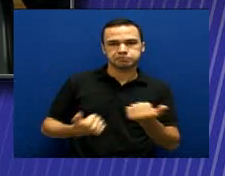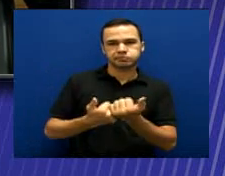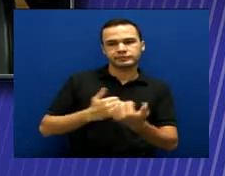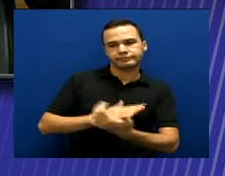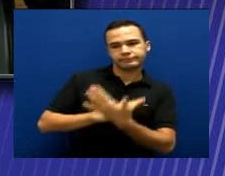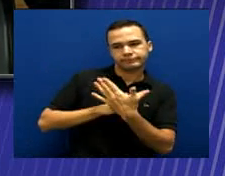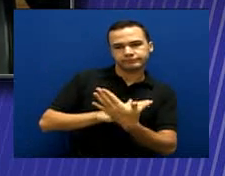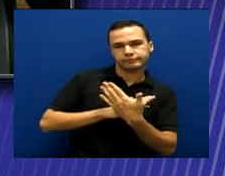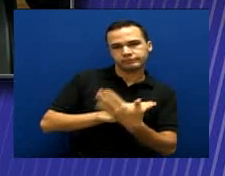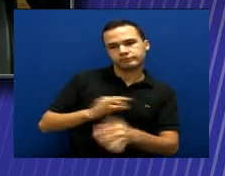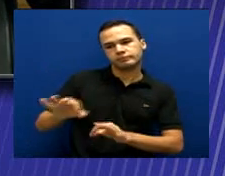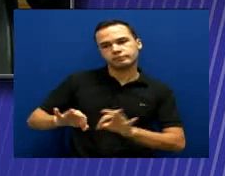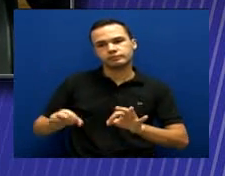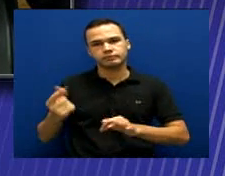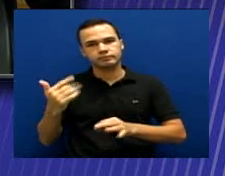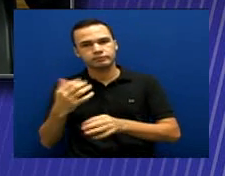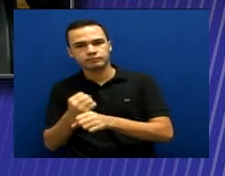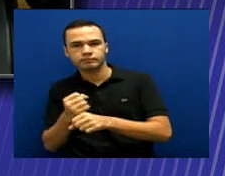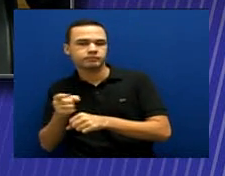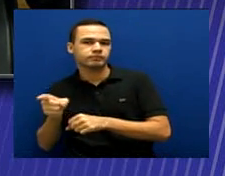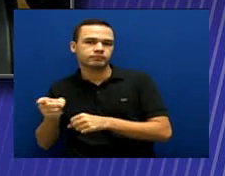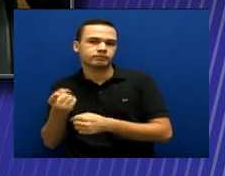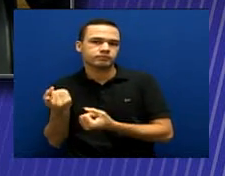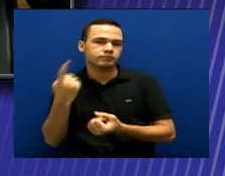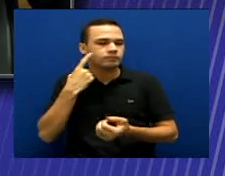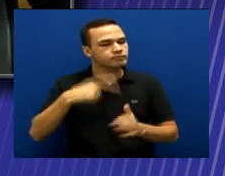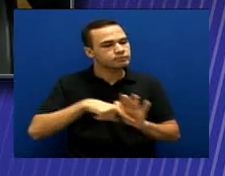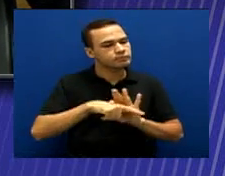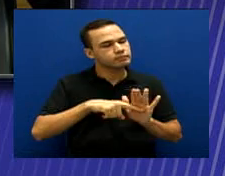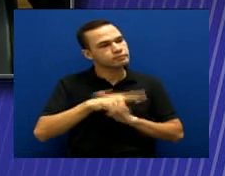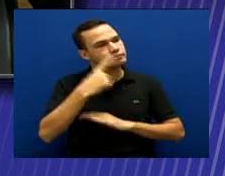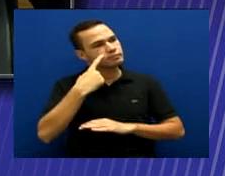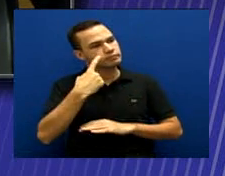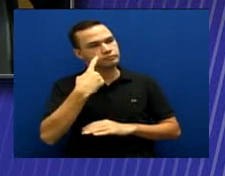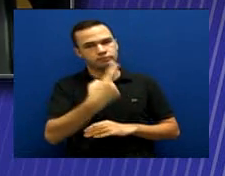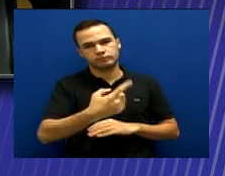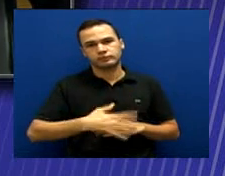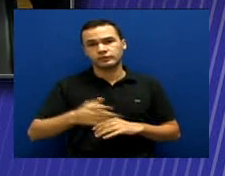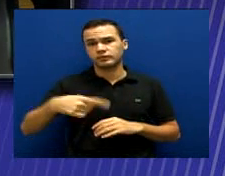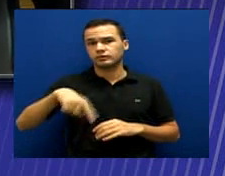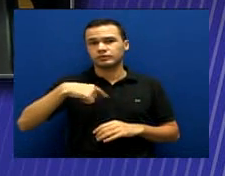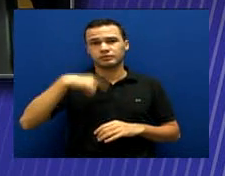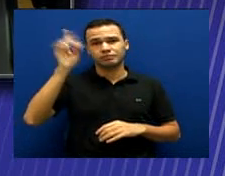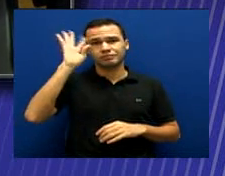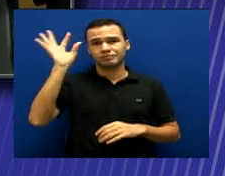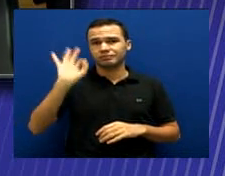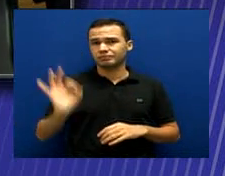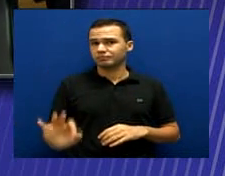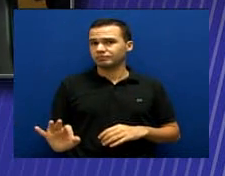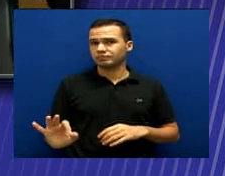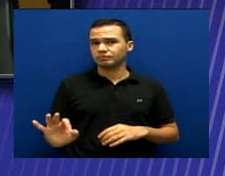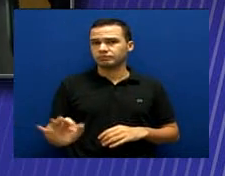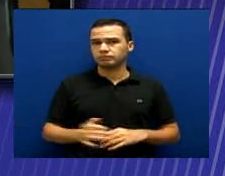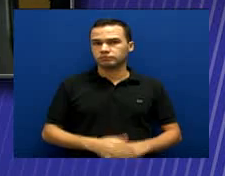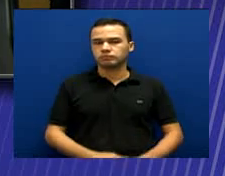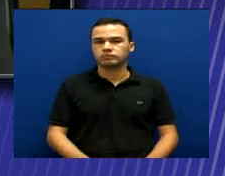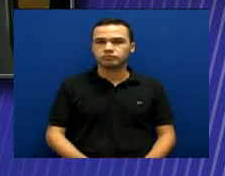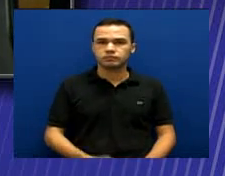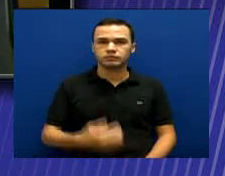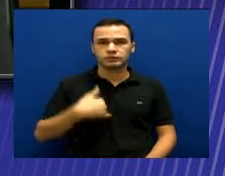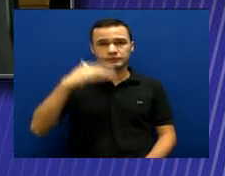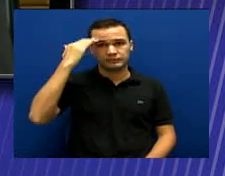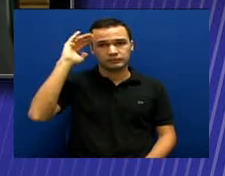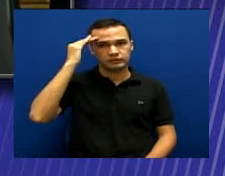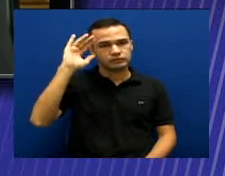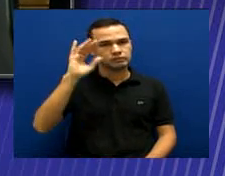para a questão orçamental ele e avaliação do orçamento não temos como tirar esta saber